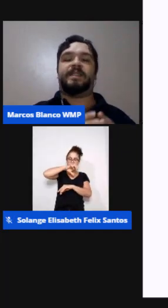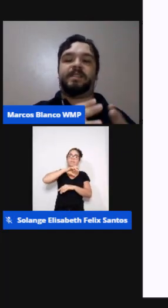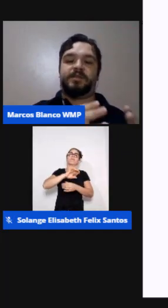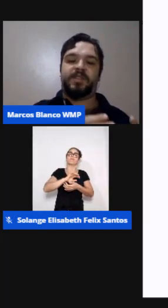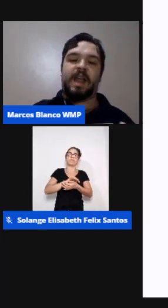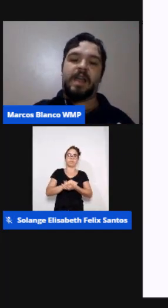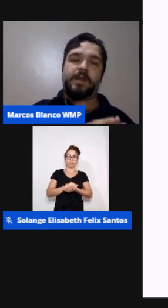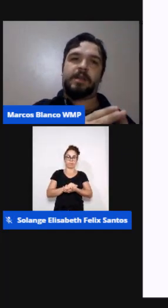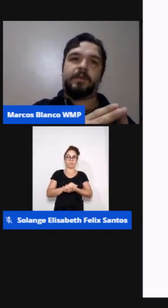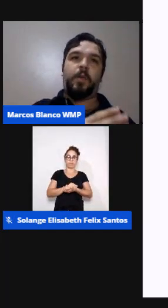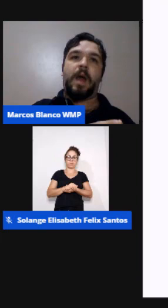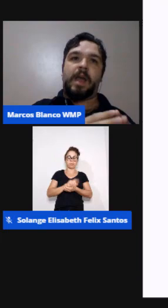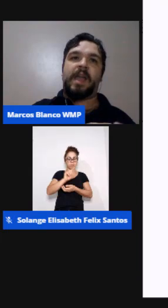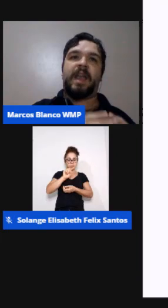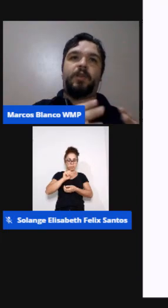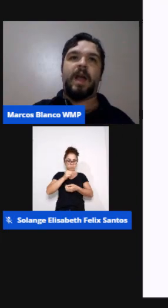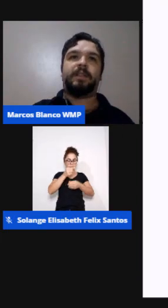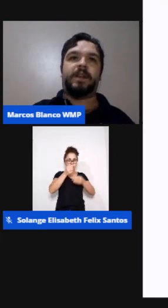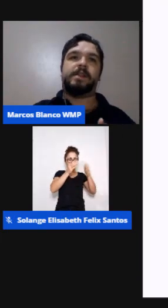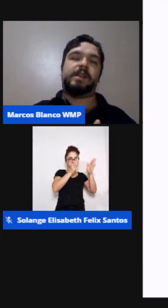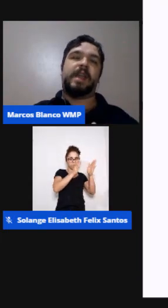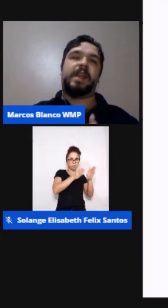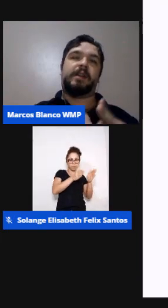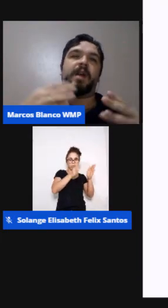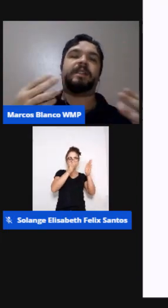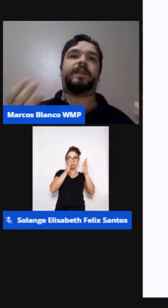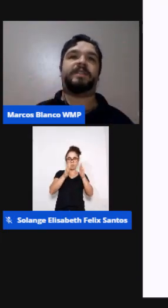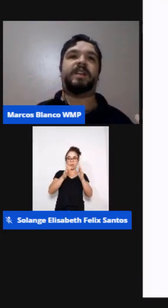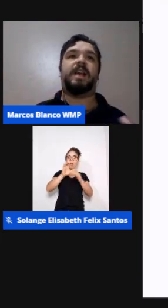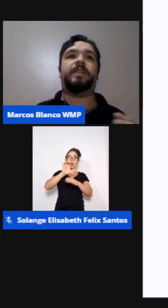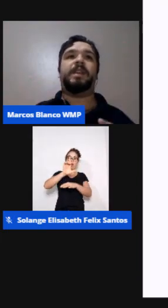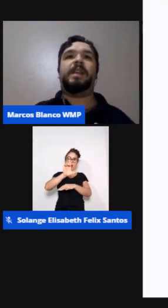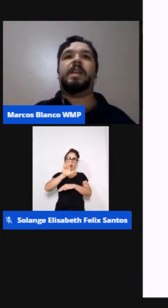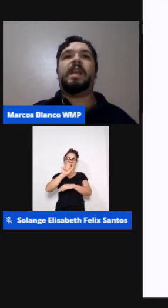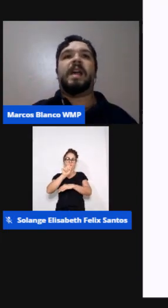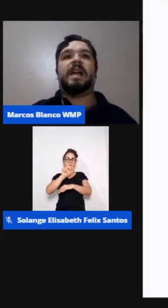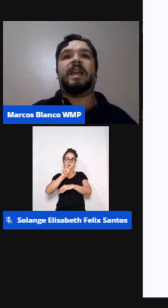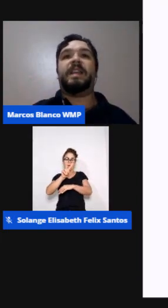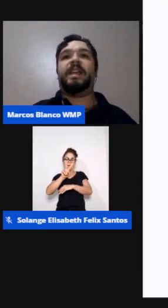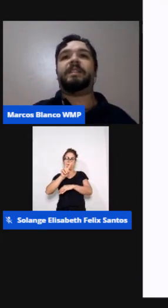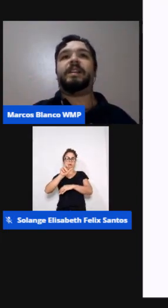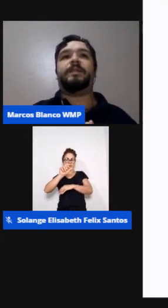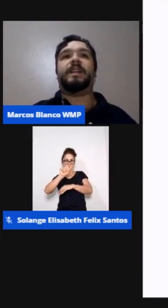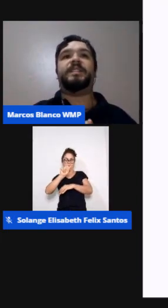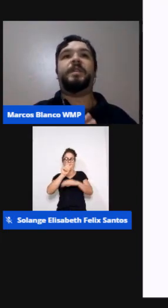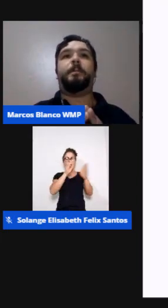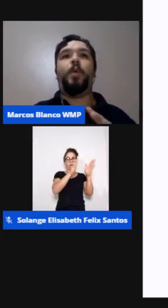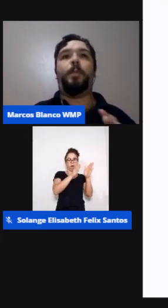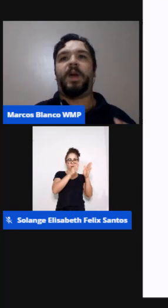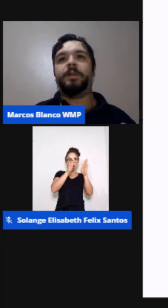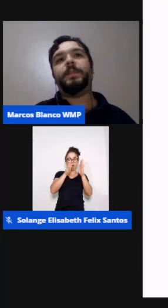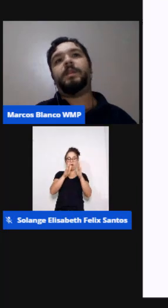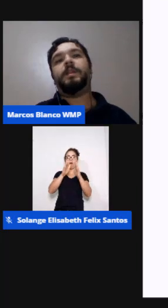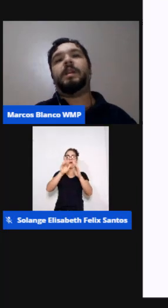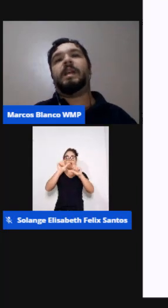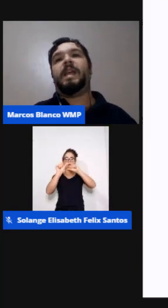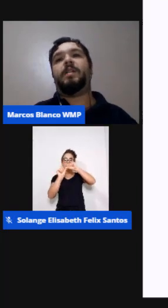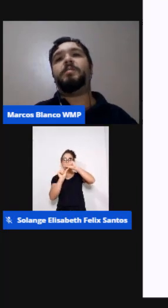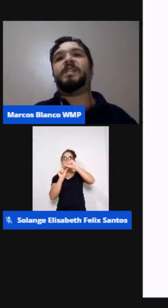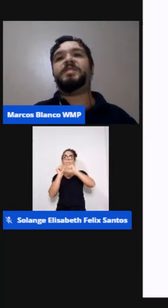Após a fase de larva, L4, né, quarta fase de larva, ele entra na fase de